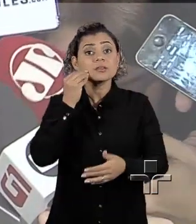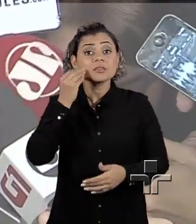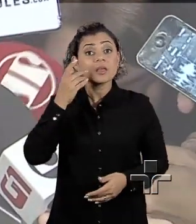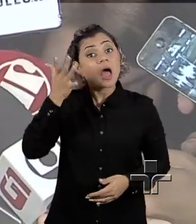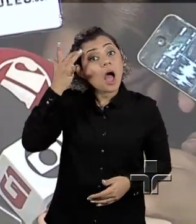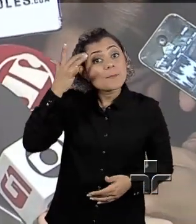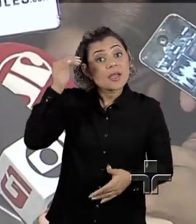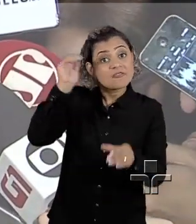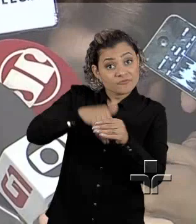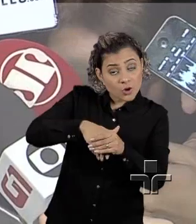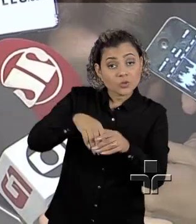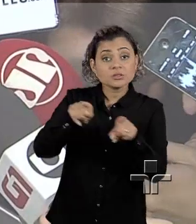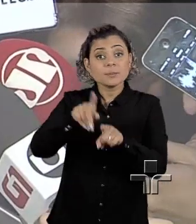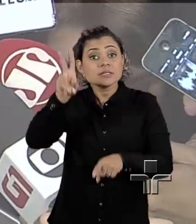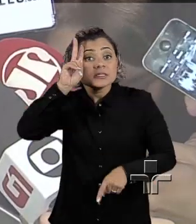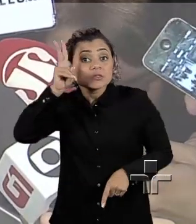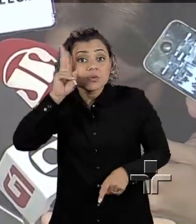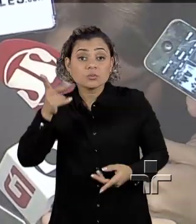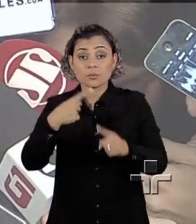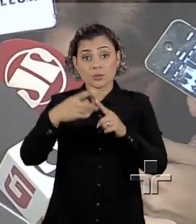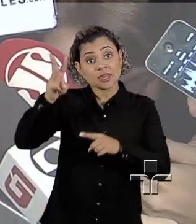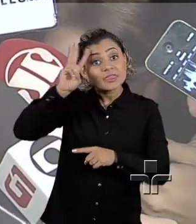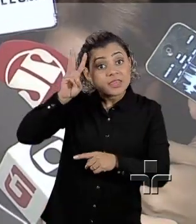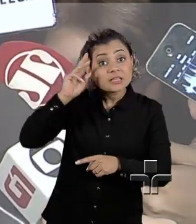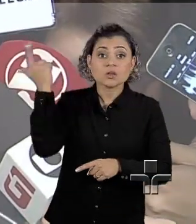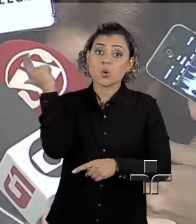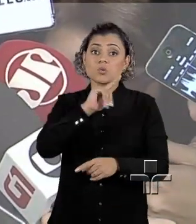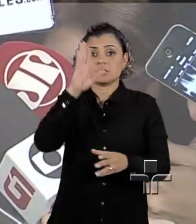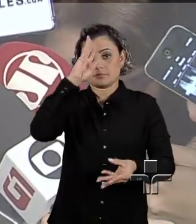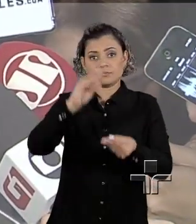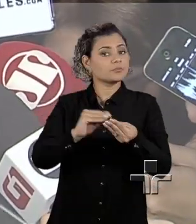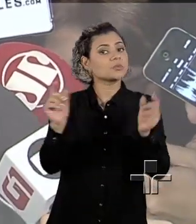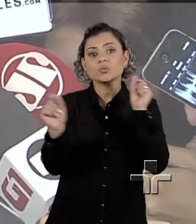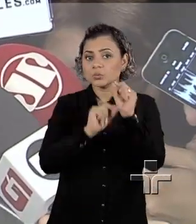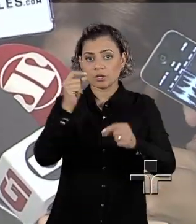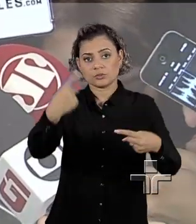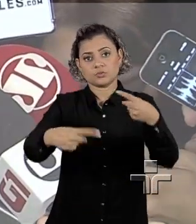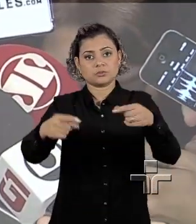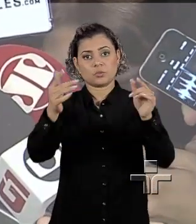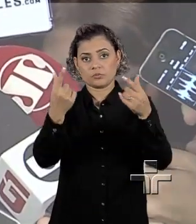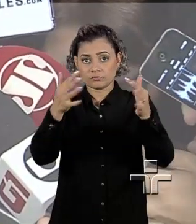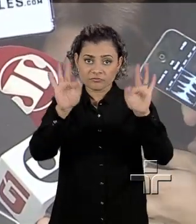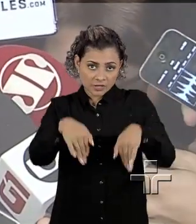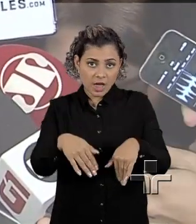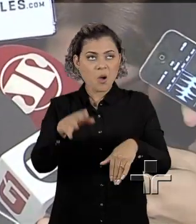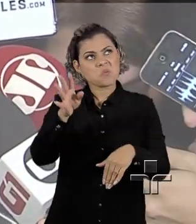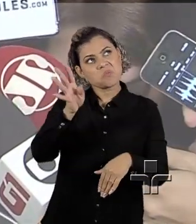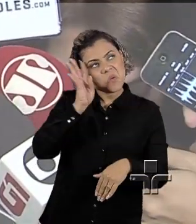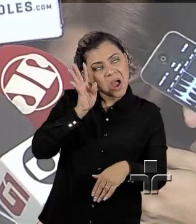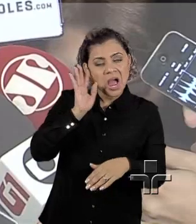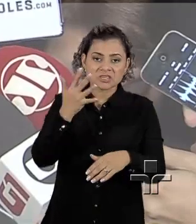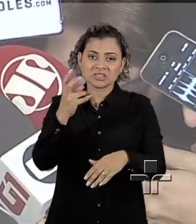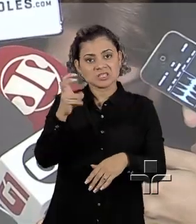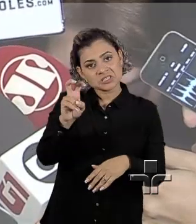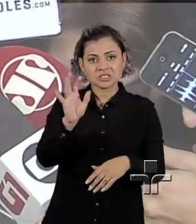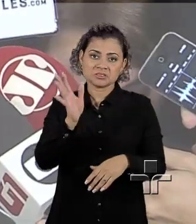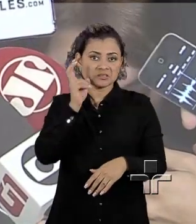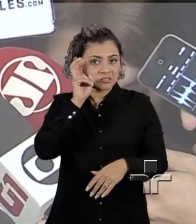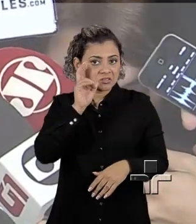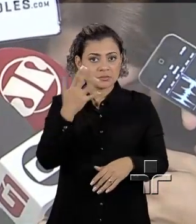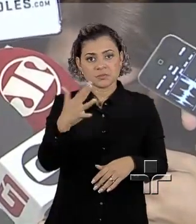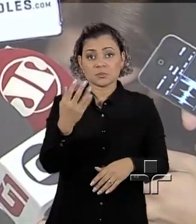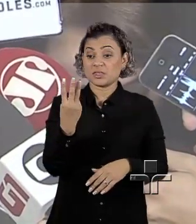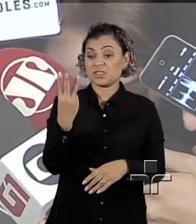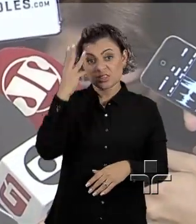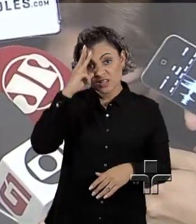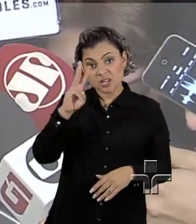e na segunda-feira, de maneira que na terça a gente consiga fazer a discussão, terça, quarta e quinta. Acho que uns 3